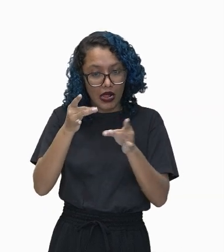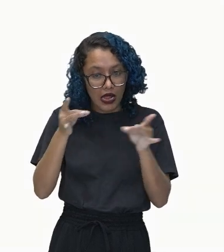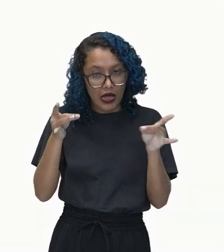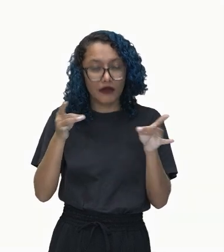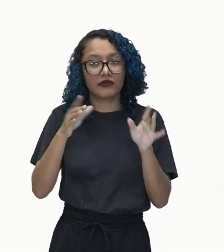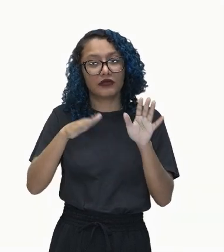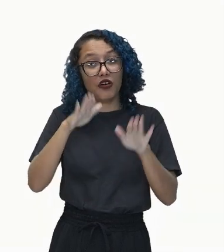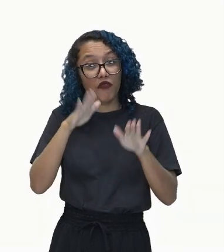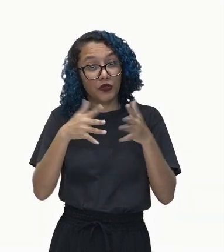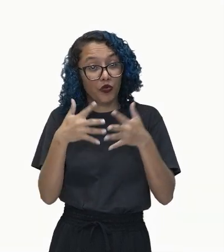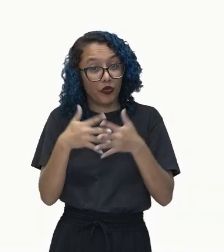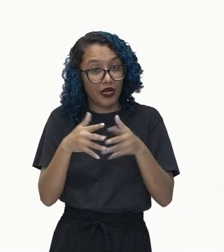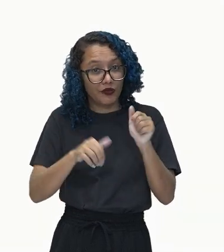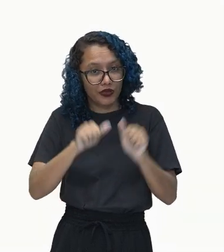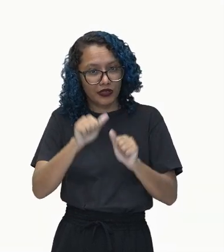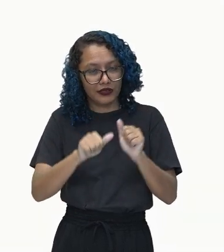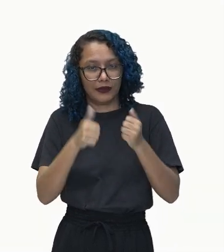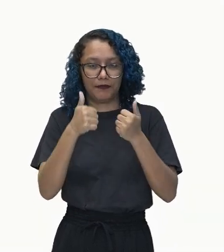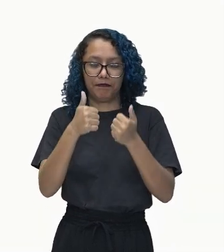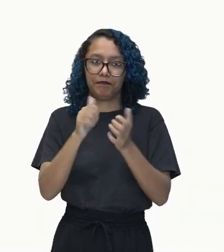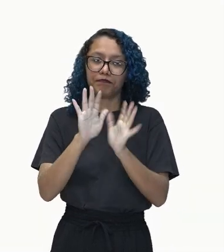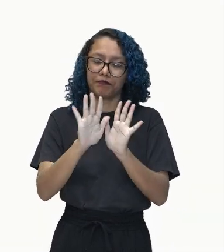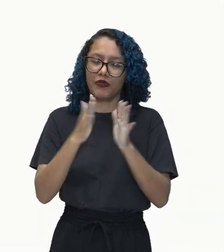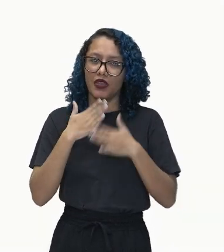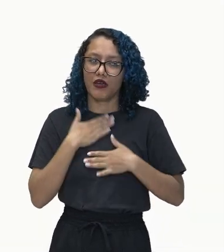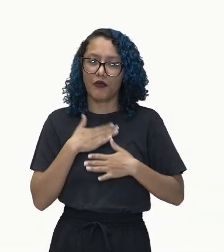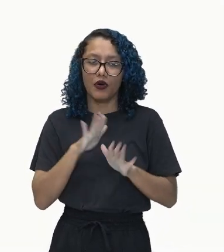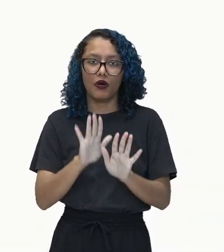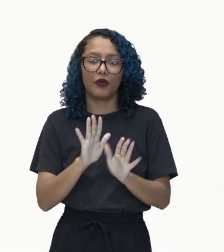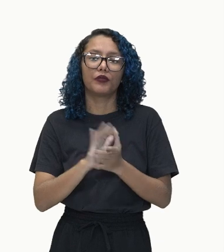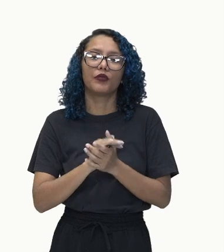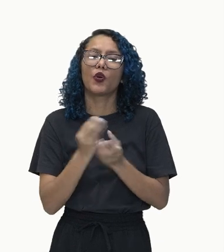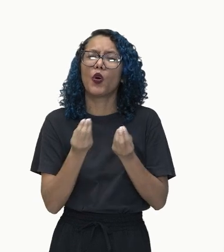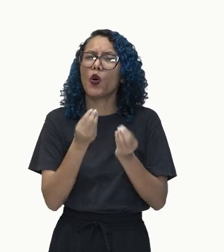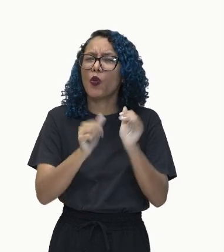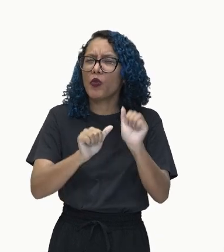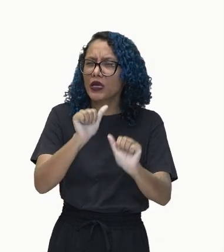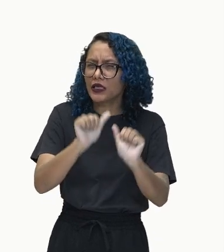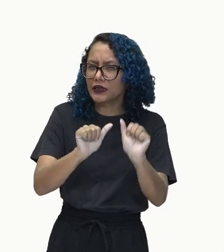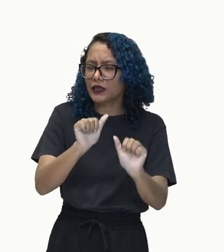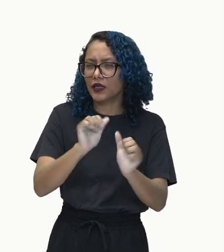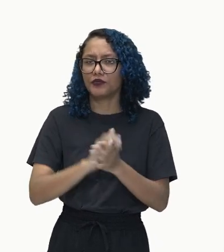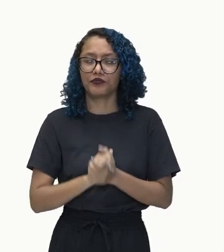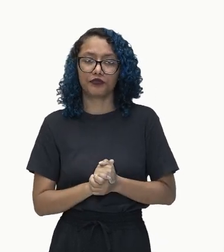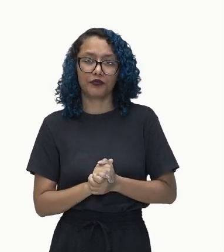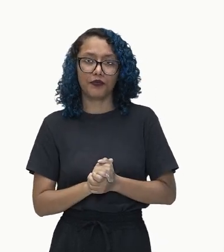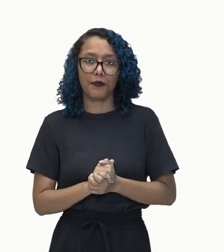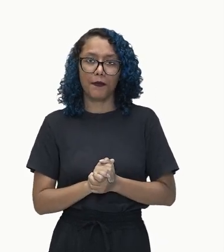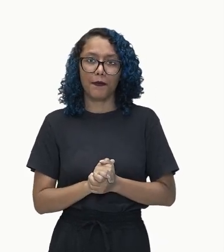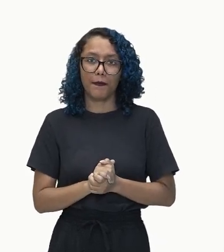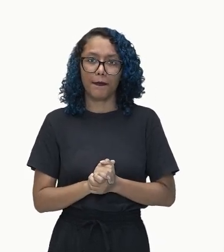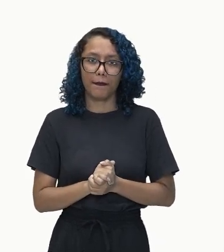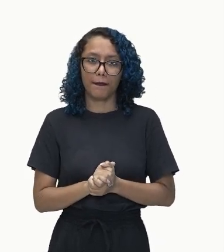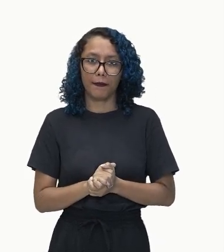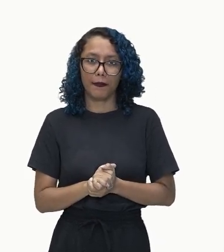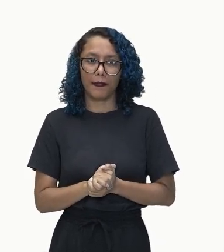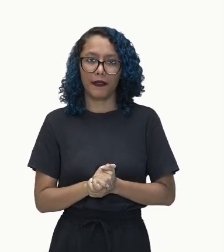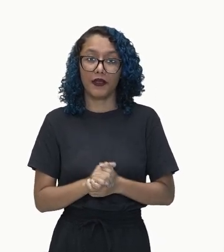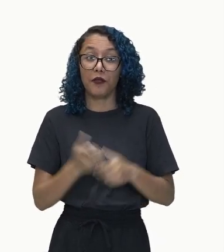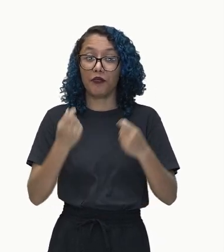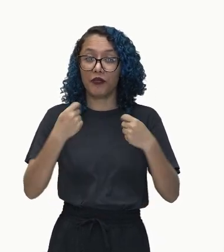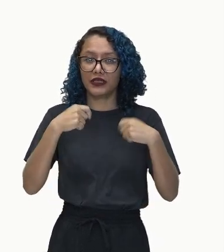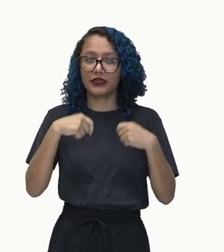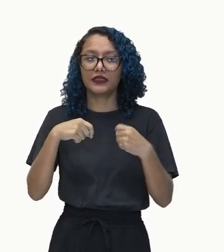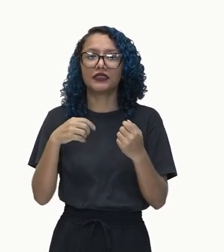você analisar. Olha só, como que nós vamos fazer? Primeiramente, vamos procurar o